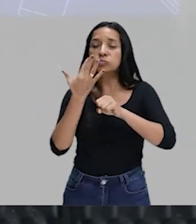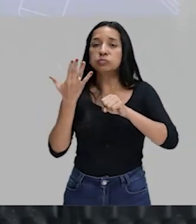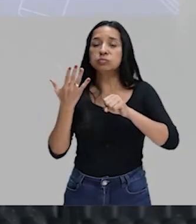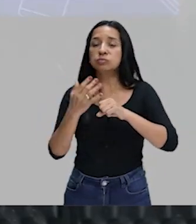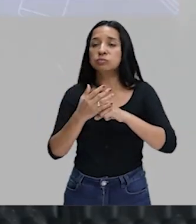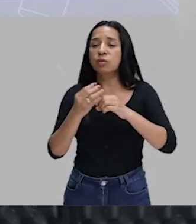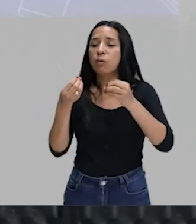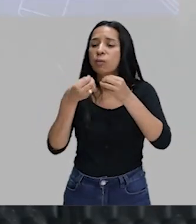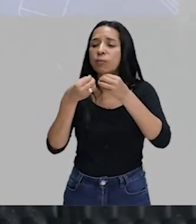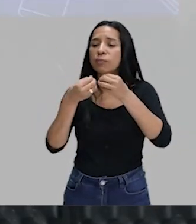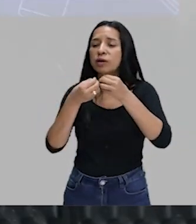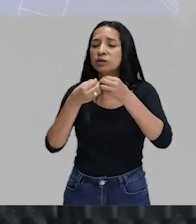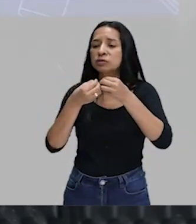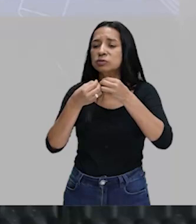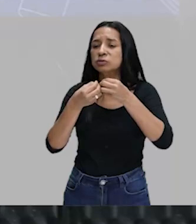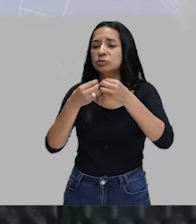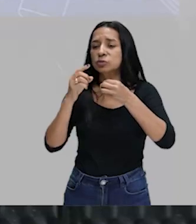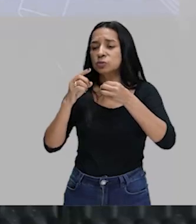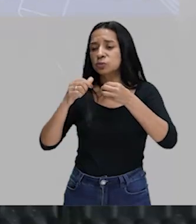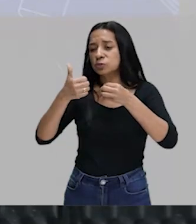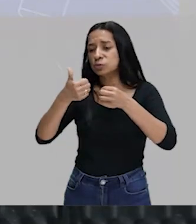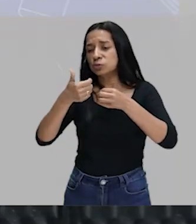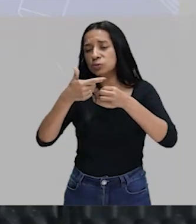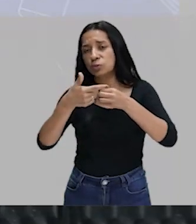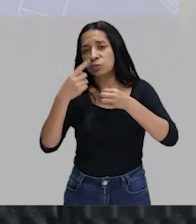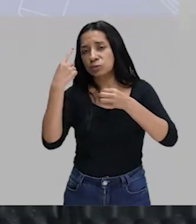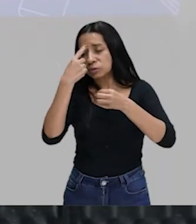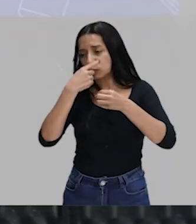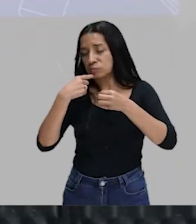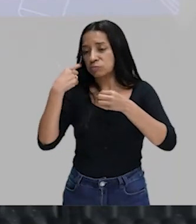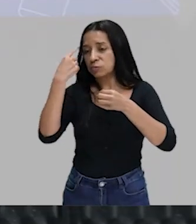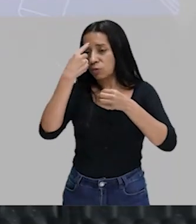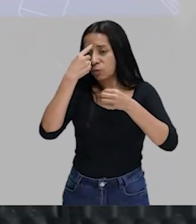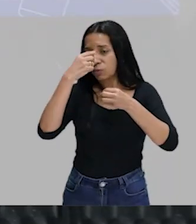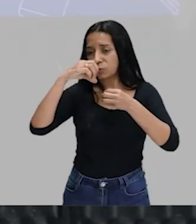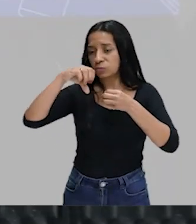Próximo de meio-dia, né, quando o Sol está ali a 90 graus,